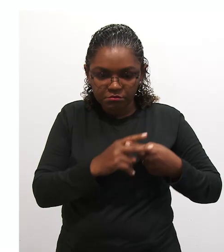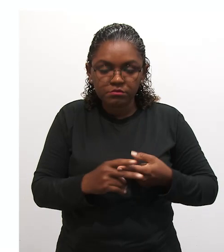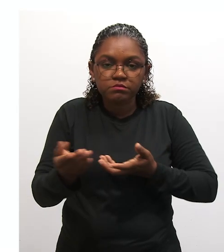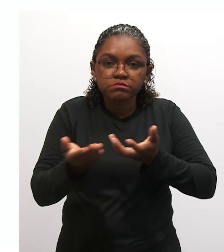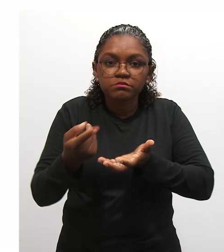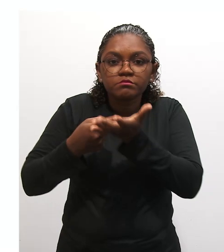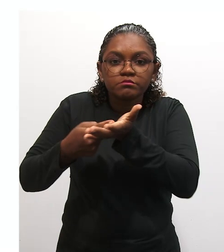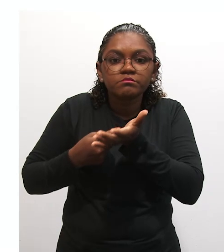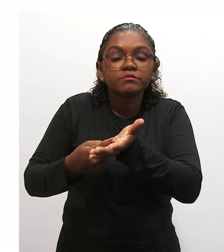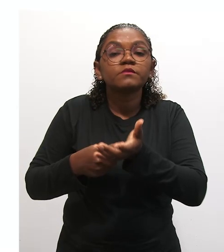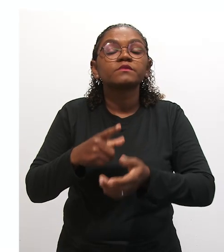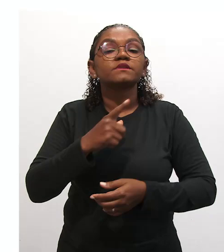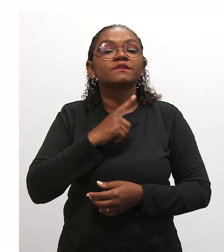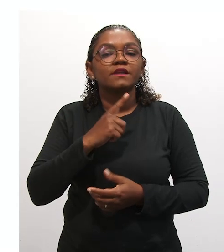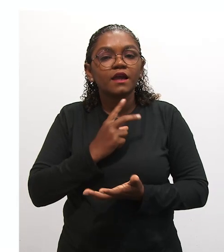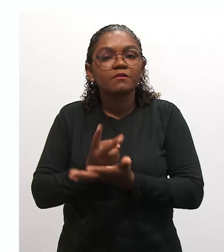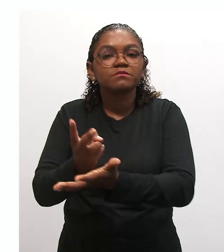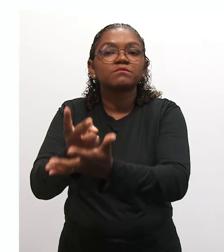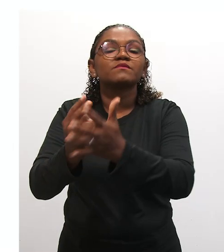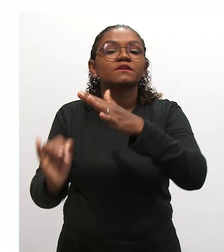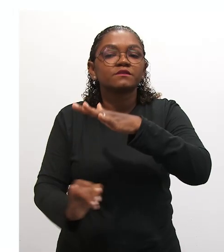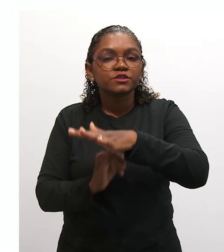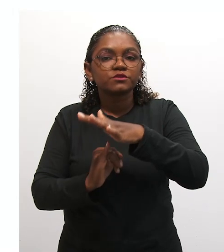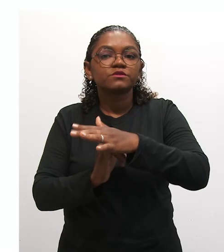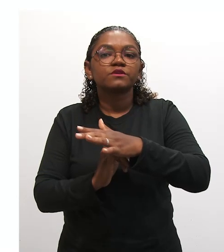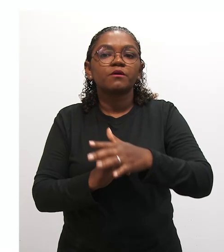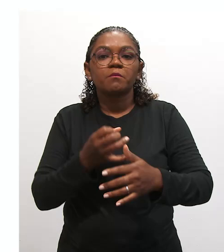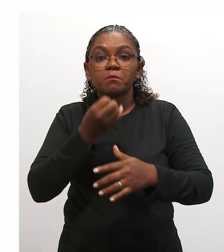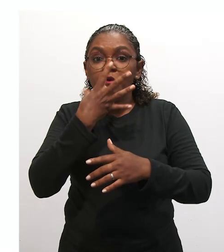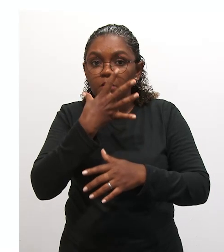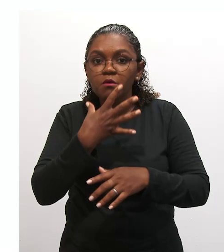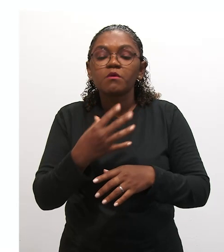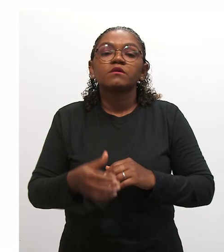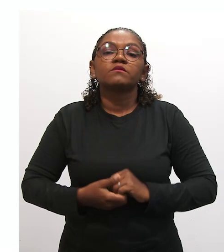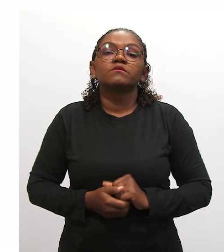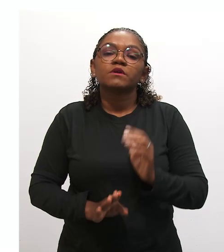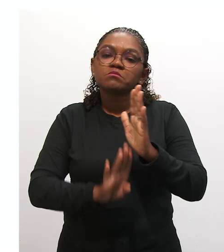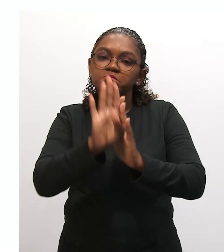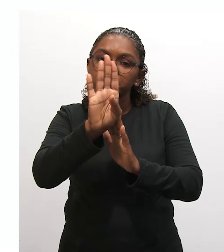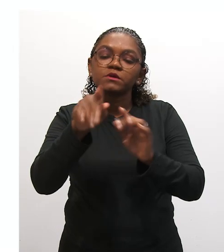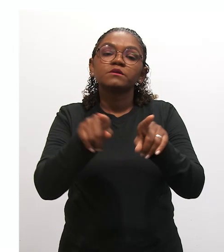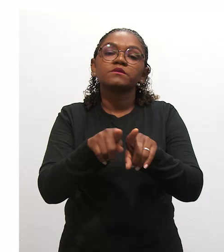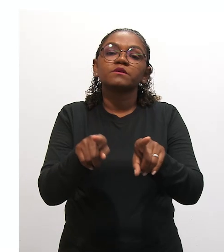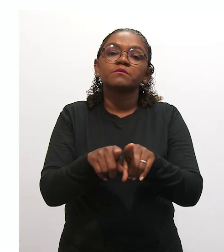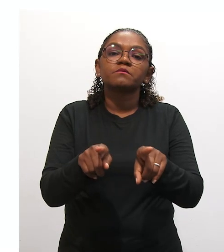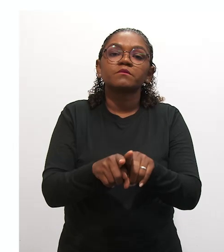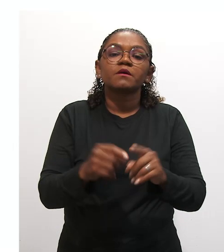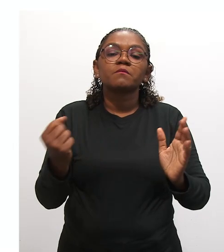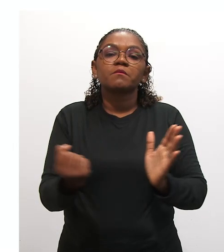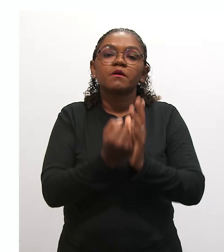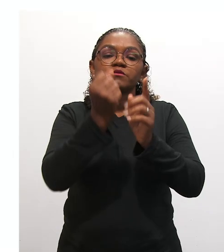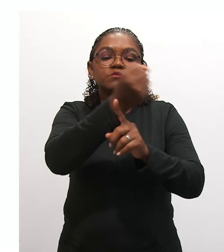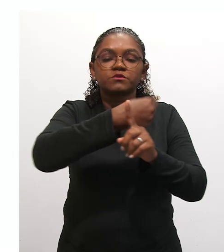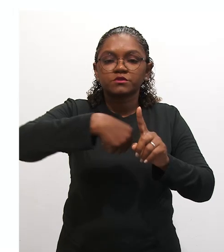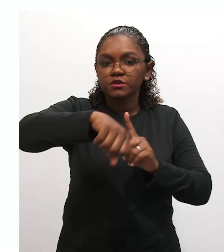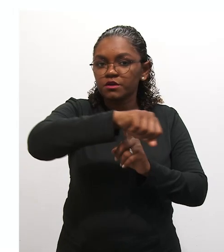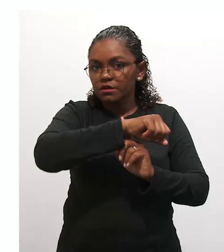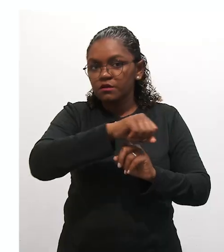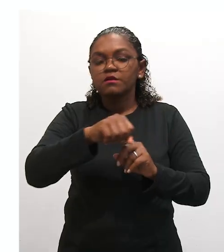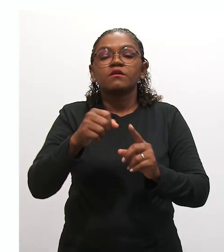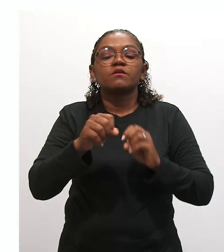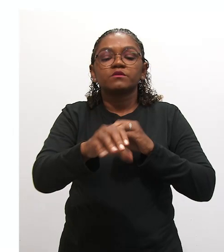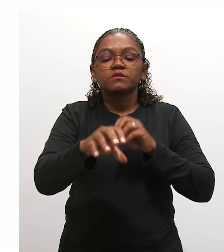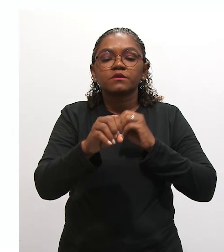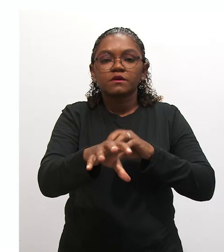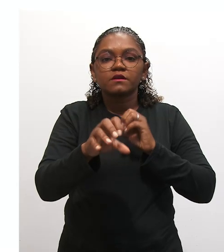dimensões fortalecem sustentabilidade institucional, promove qualidade nos recursos e amplia o impacto social